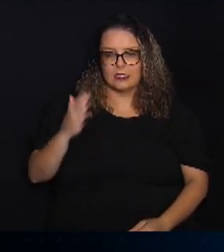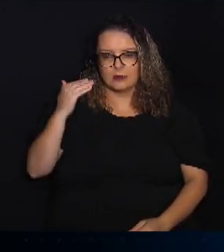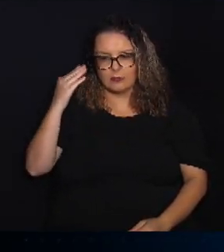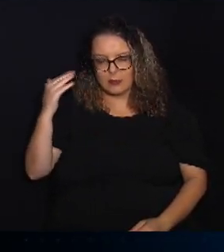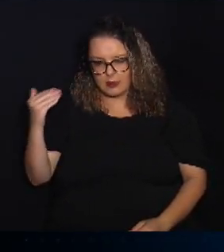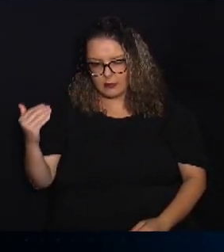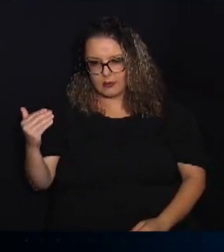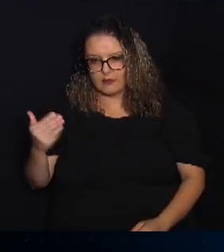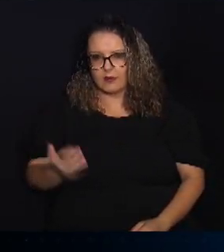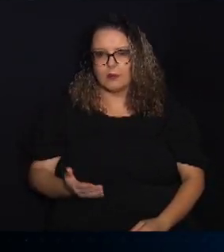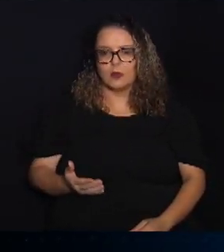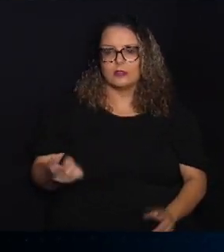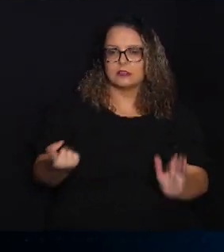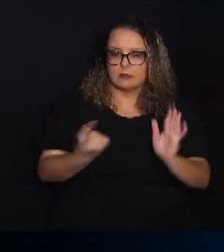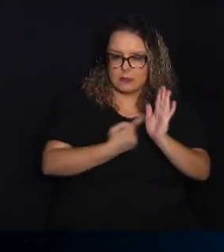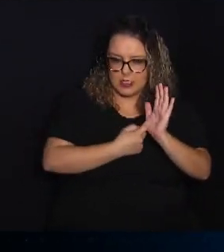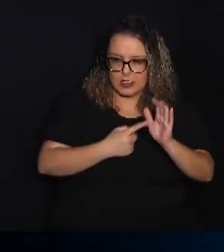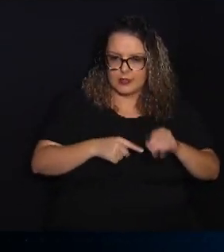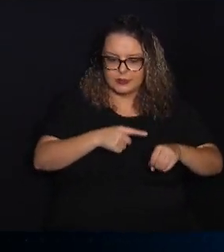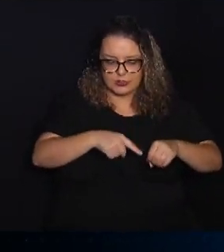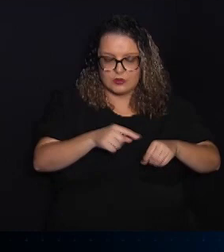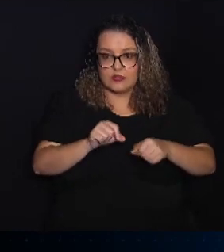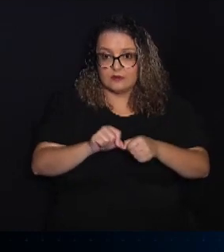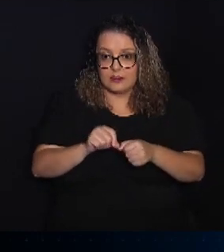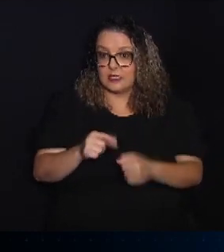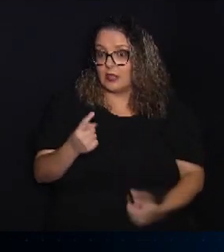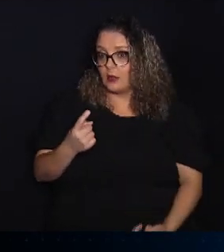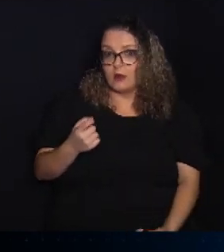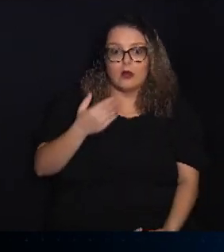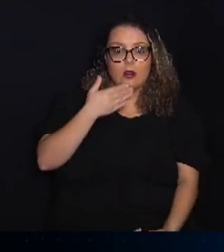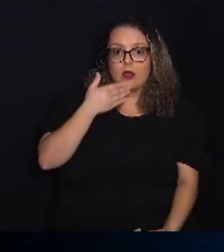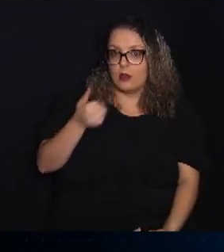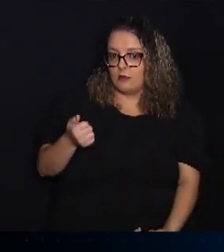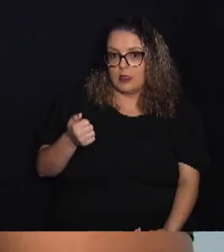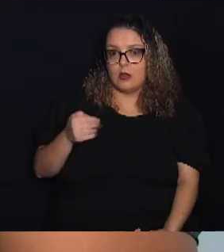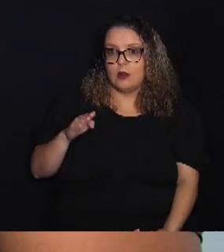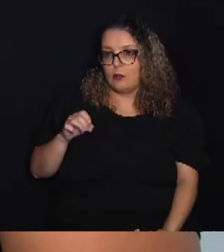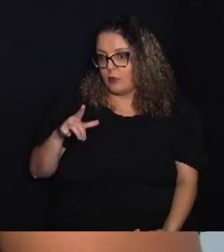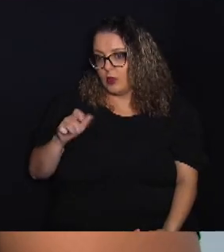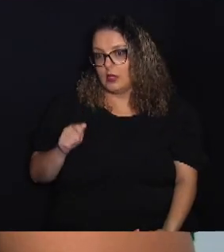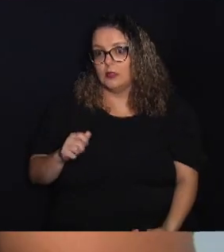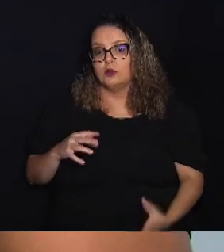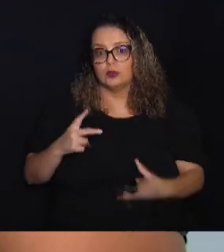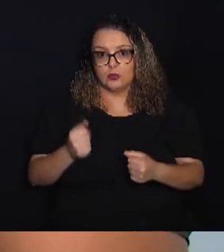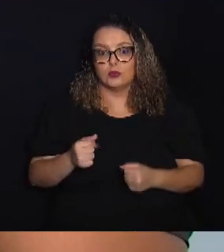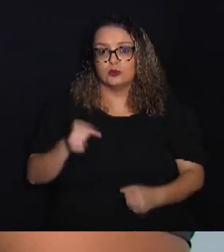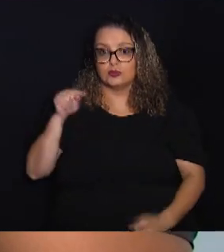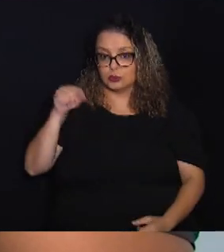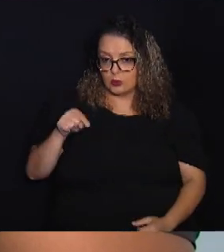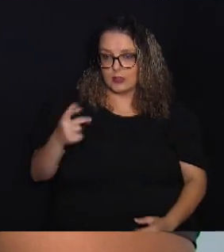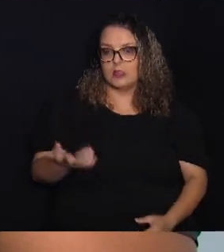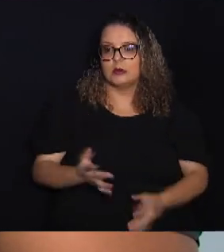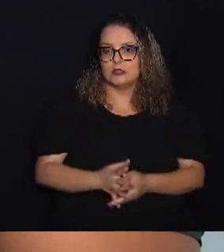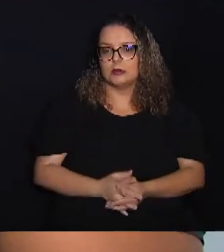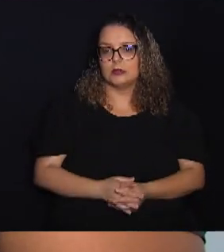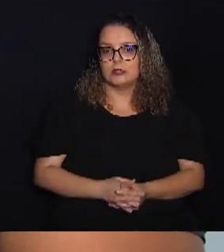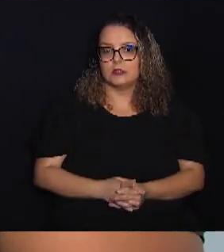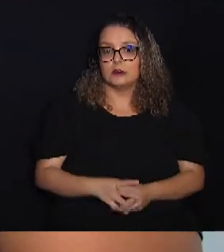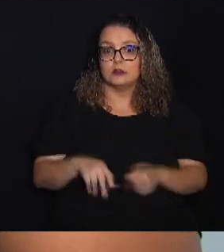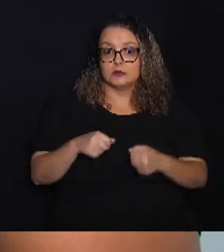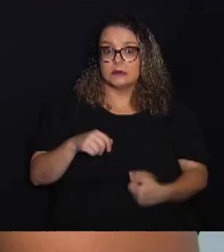uma marca de pneu famosa que faz essa borracha. Ela é única, é a melhor bola que tem no mundo, todo mundo joga com